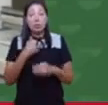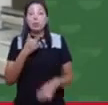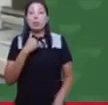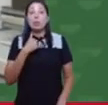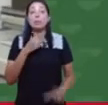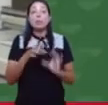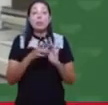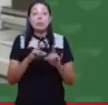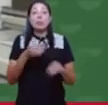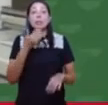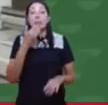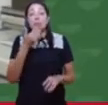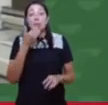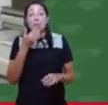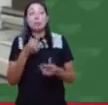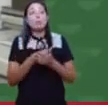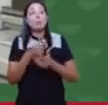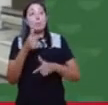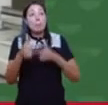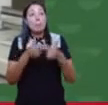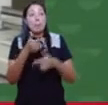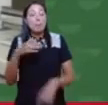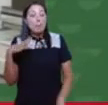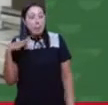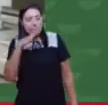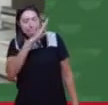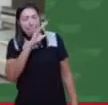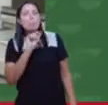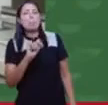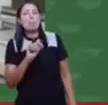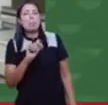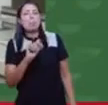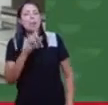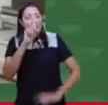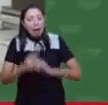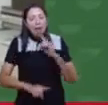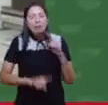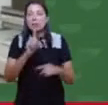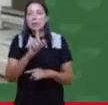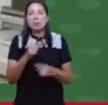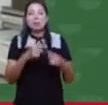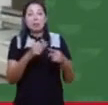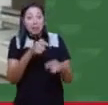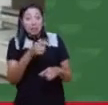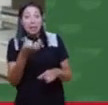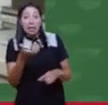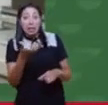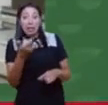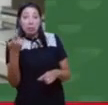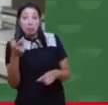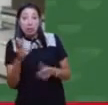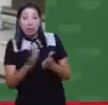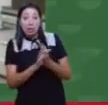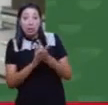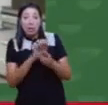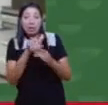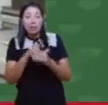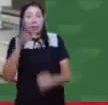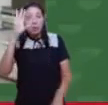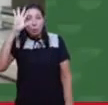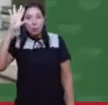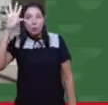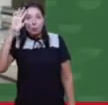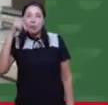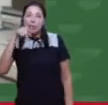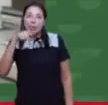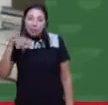deixar esse tipo de ação de Bolsonaro avançar, porque o que ele quer mesmo é não ter eleição. O sonho dele é